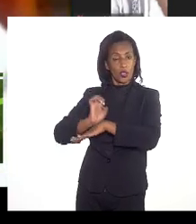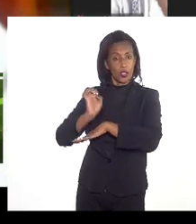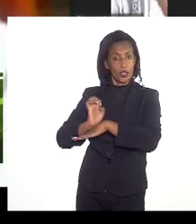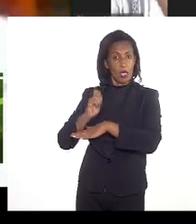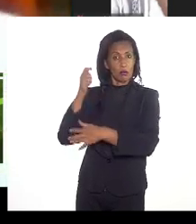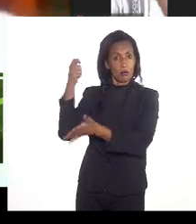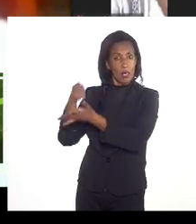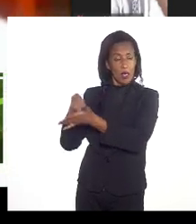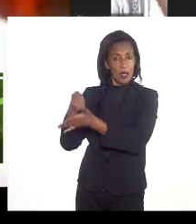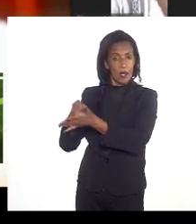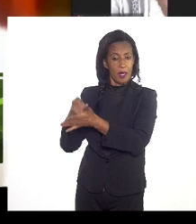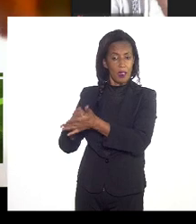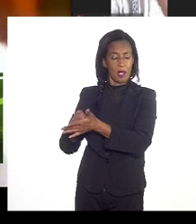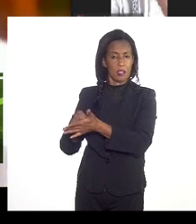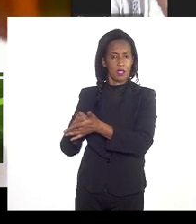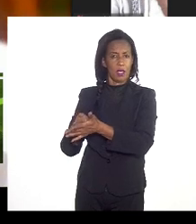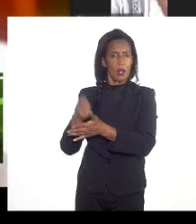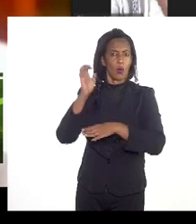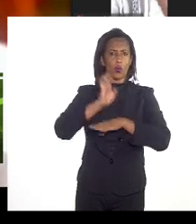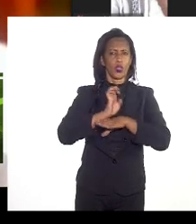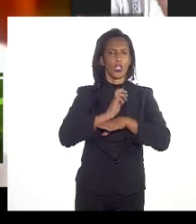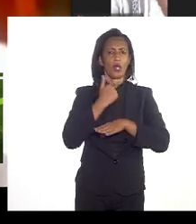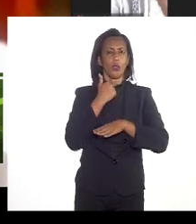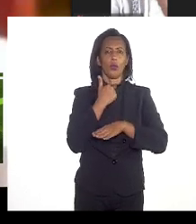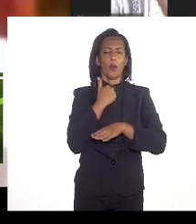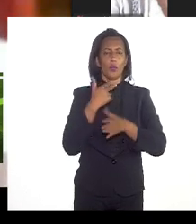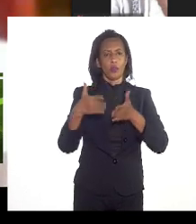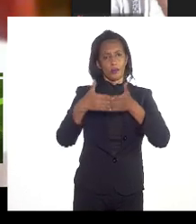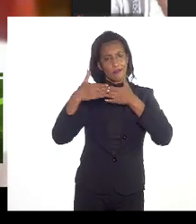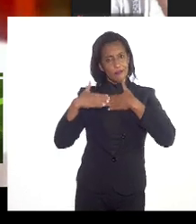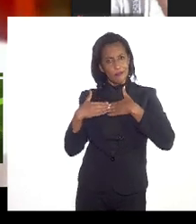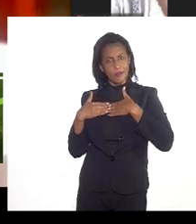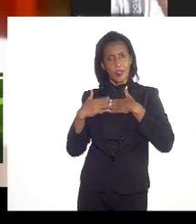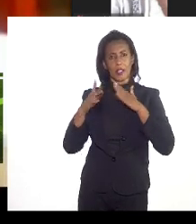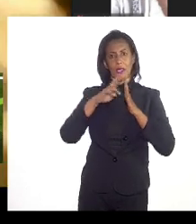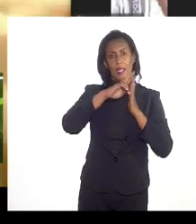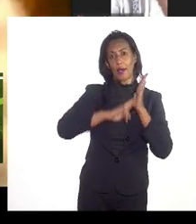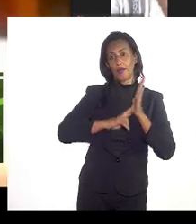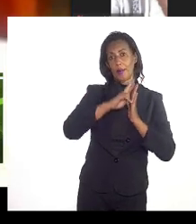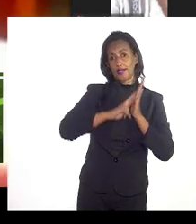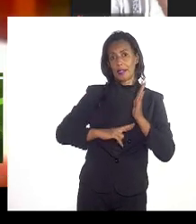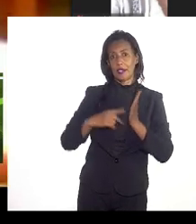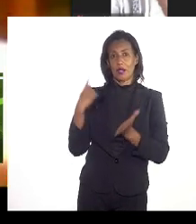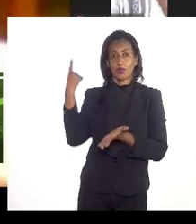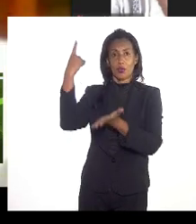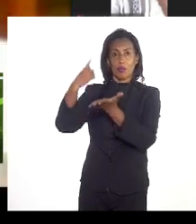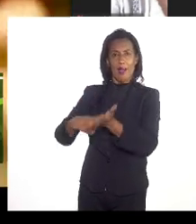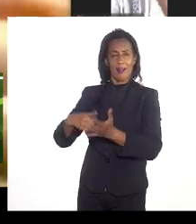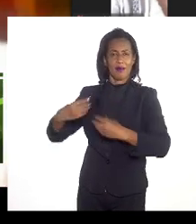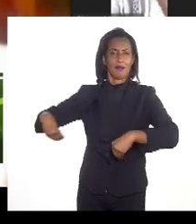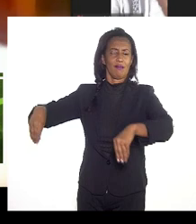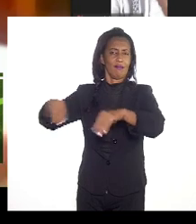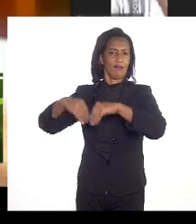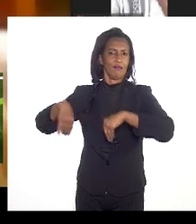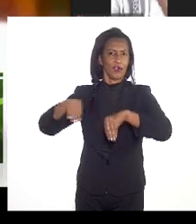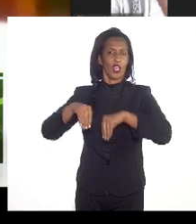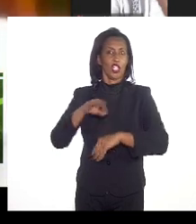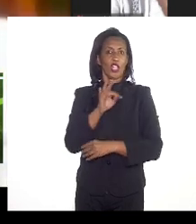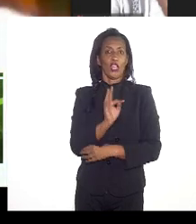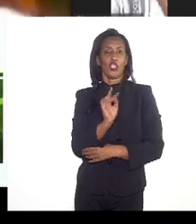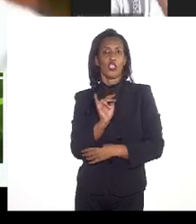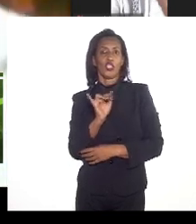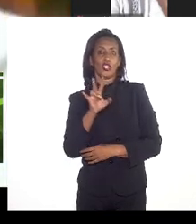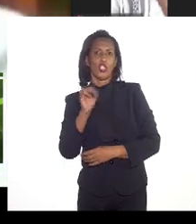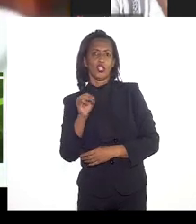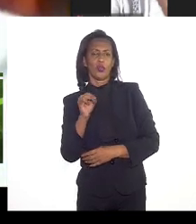outras políticas, né? O Estado se omite na realização da regularização, da demarcação de territórios, titulações, e